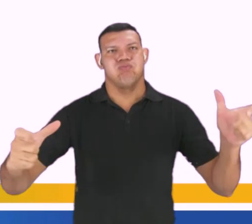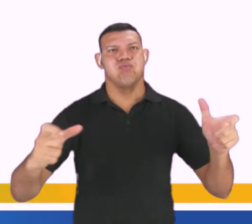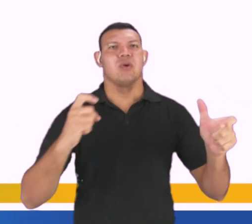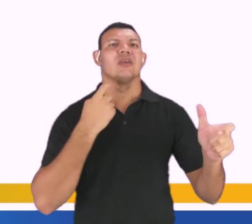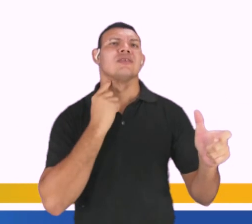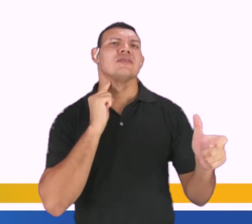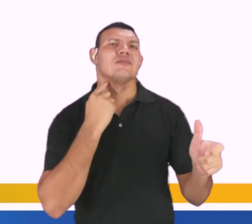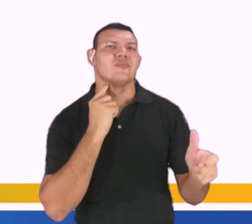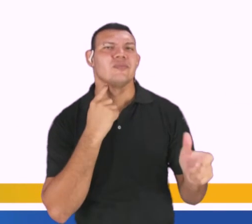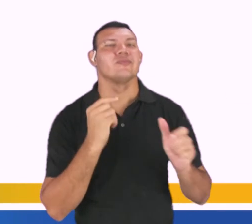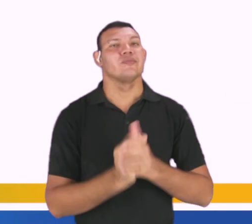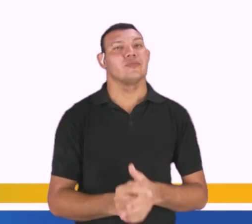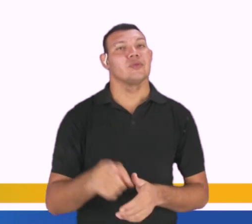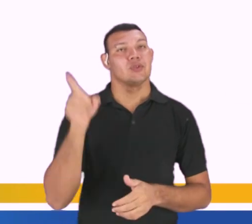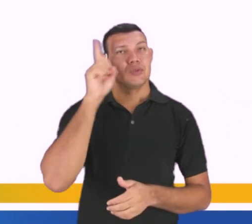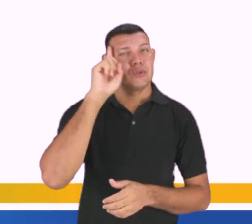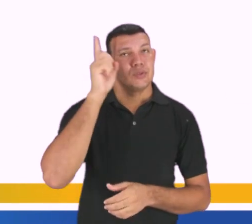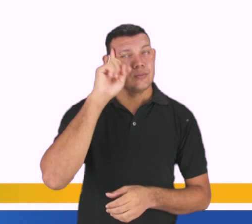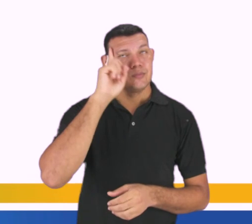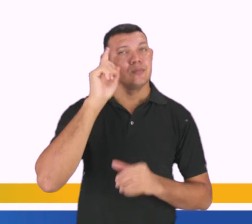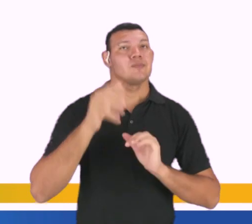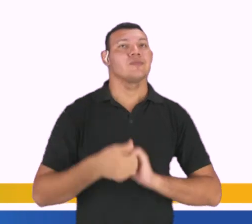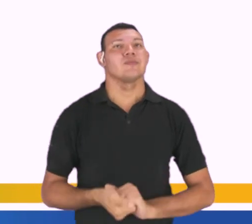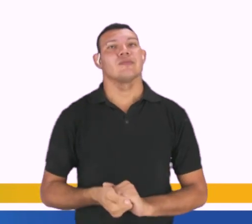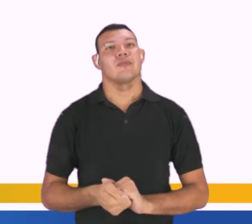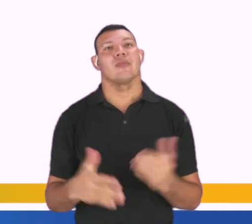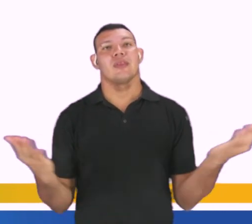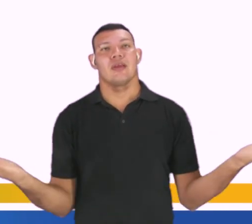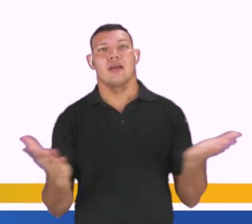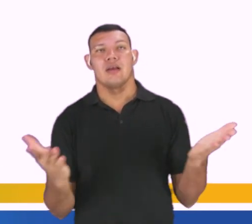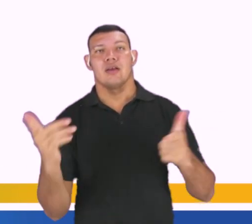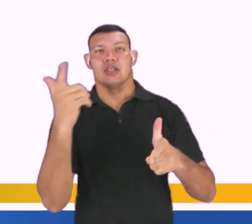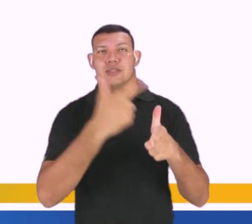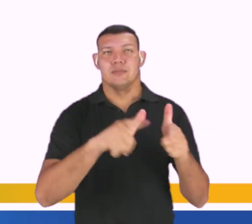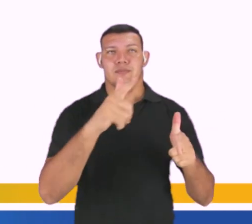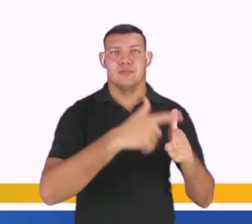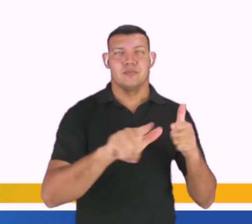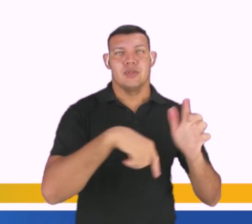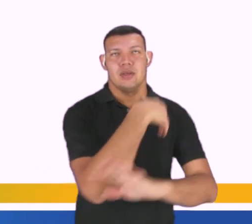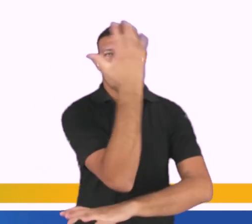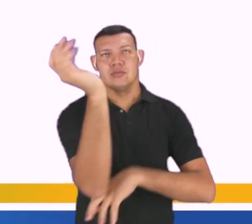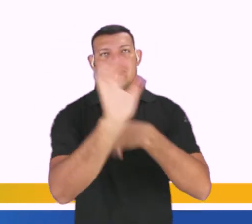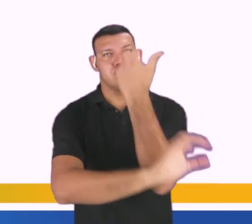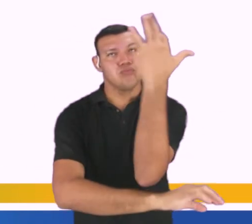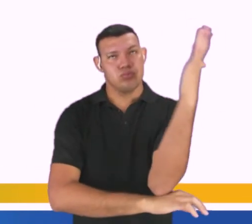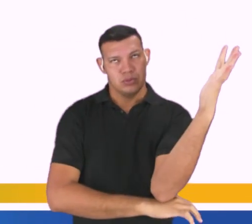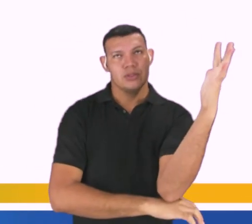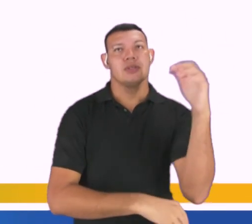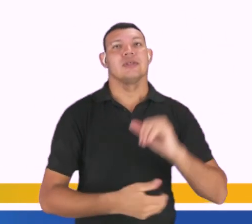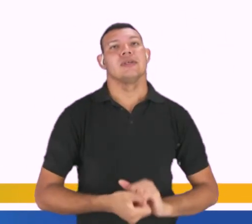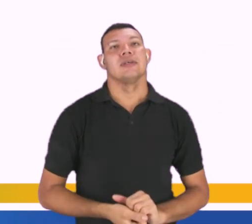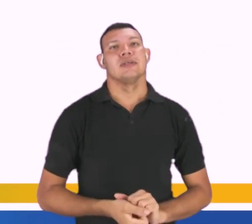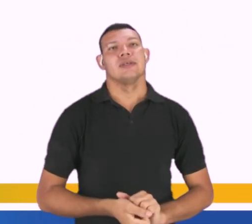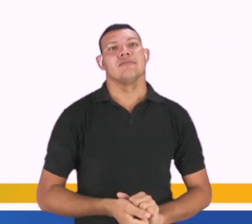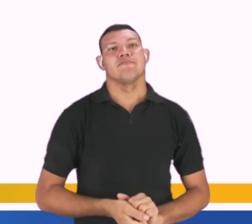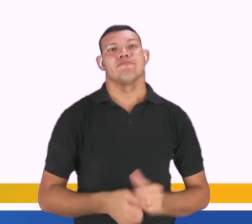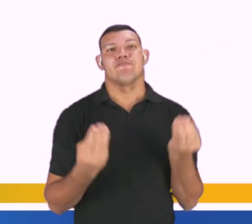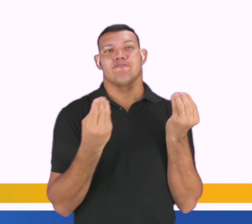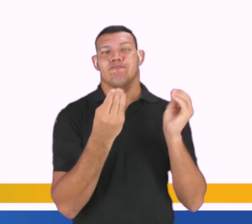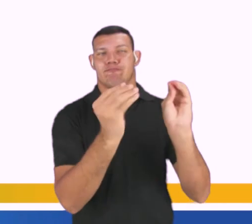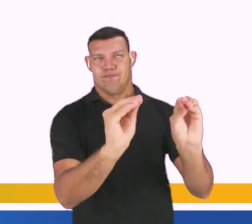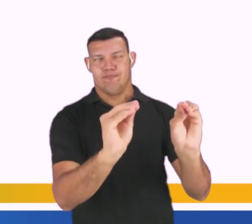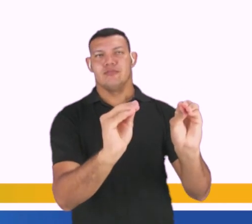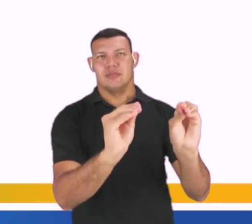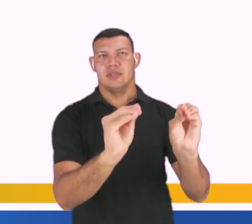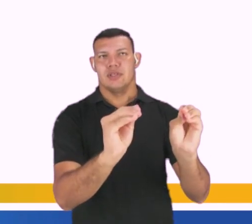por dia. E aí tem vários problemas ambientais, que a gente tentou colocar alguns deles,